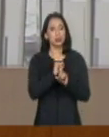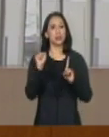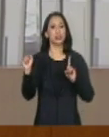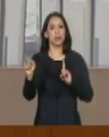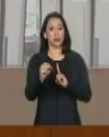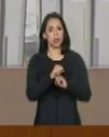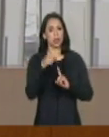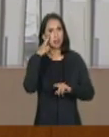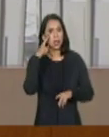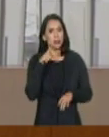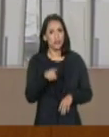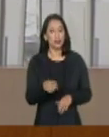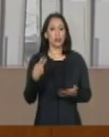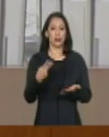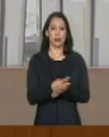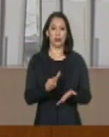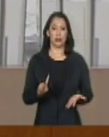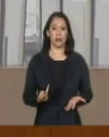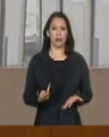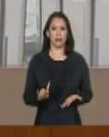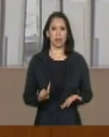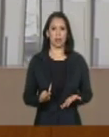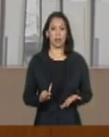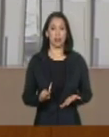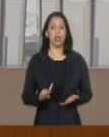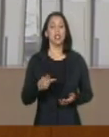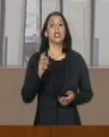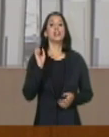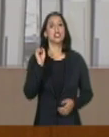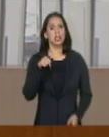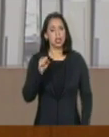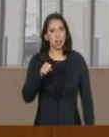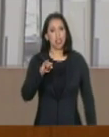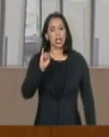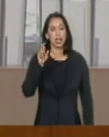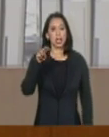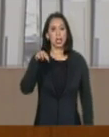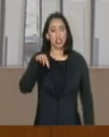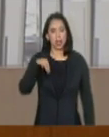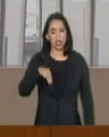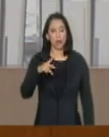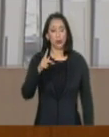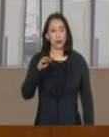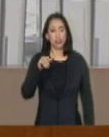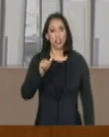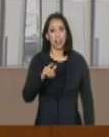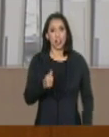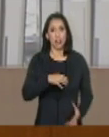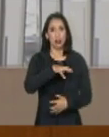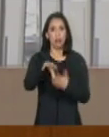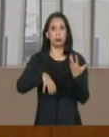na ferida. Isso é impunidade. Isso é caos.